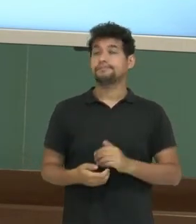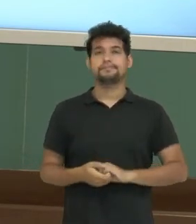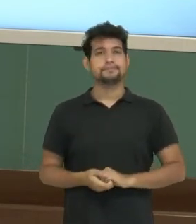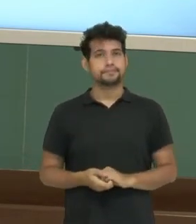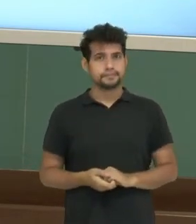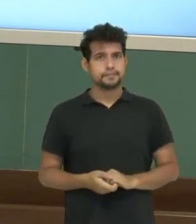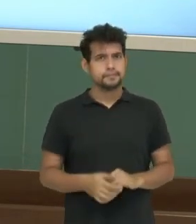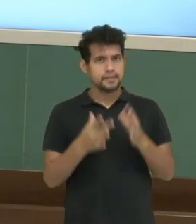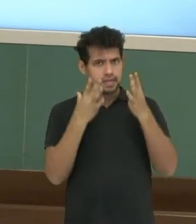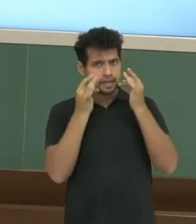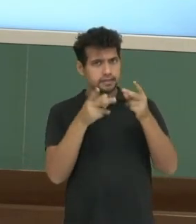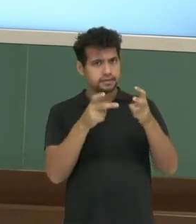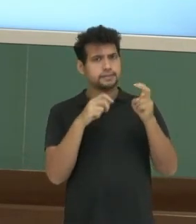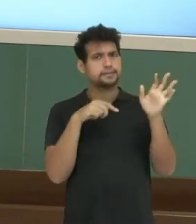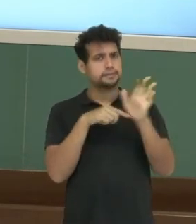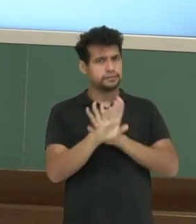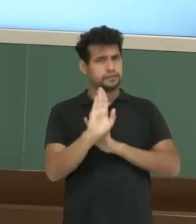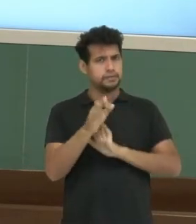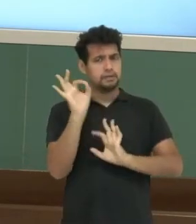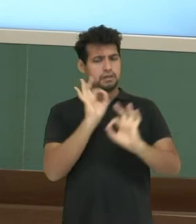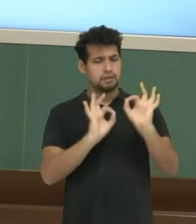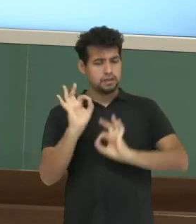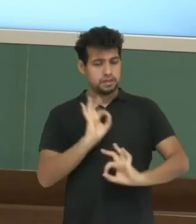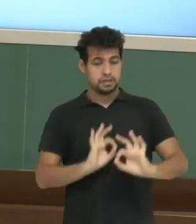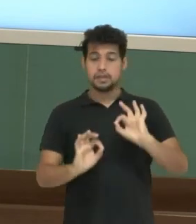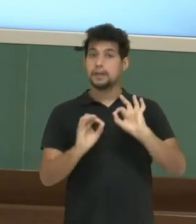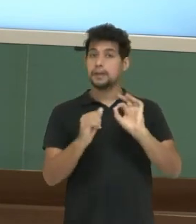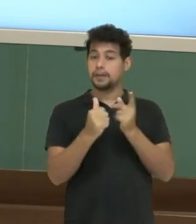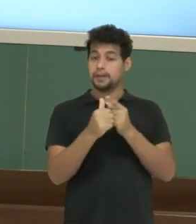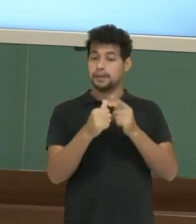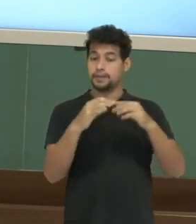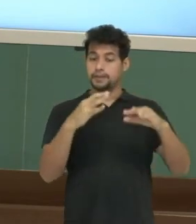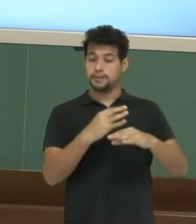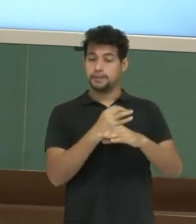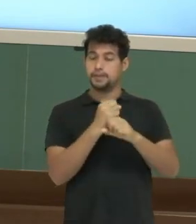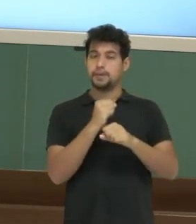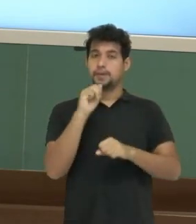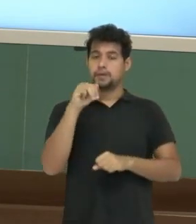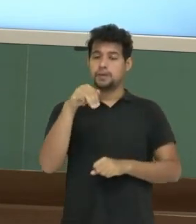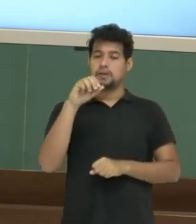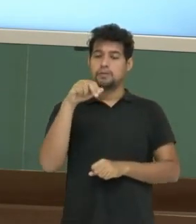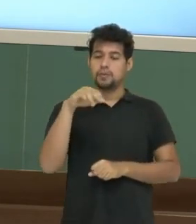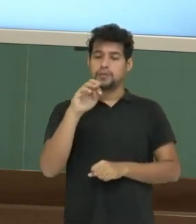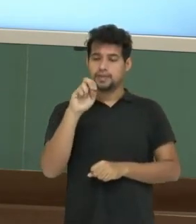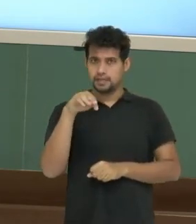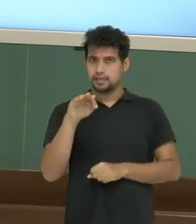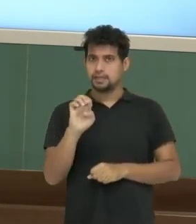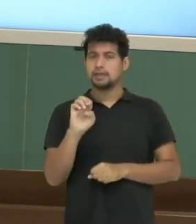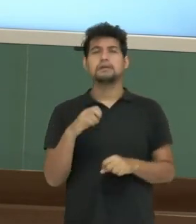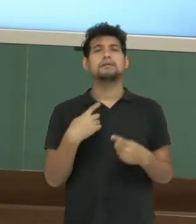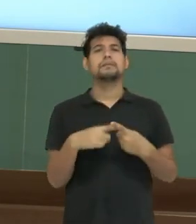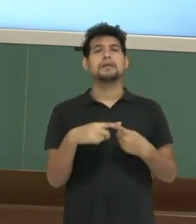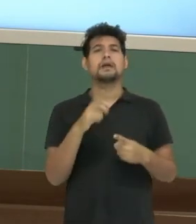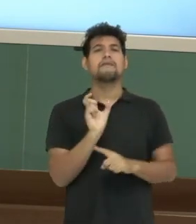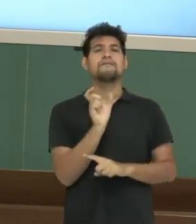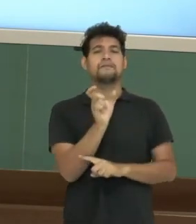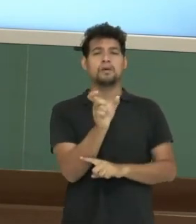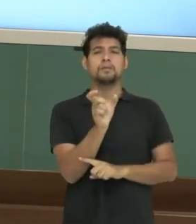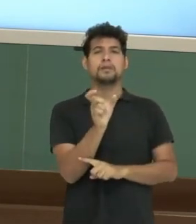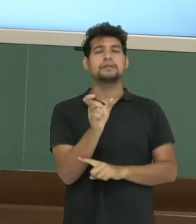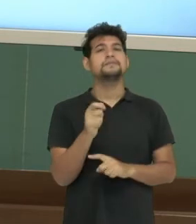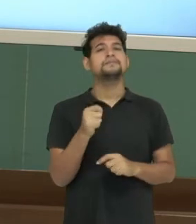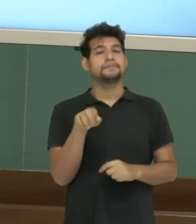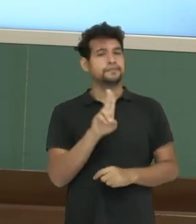Então, repare que a pergunta já está na ordem, né? Primeiro você precisa calcular o montante, porque o montante é a fórmula que você